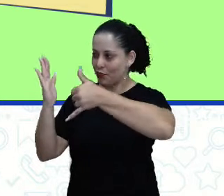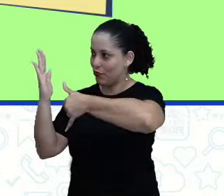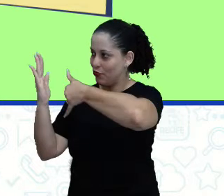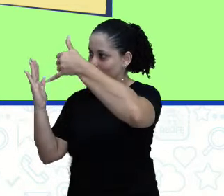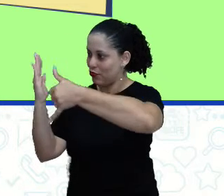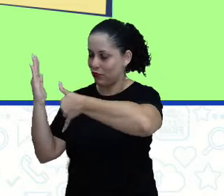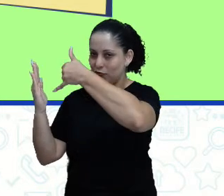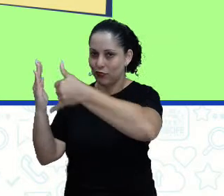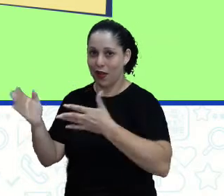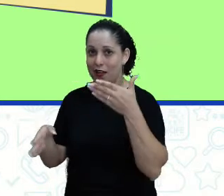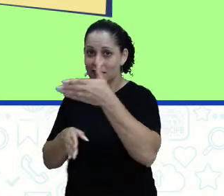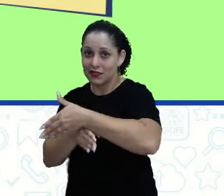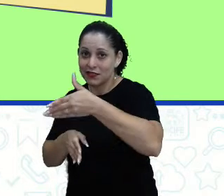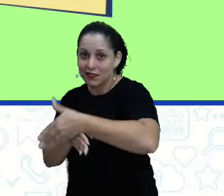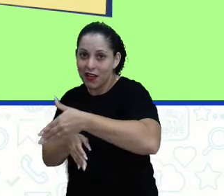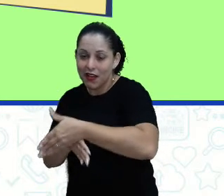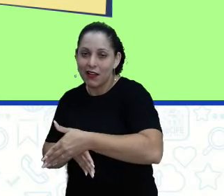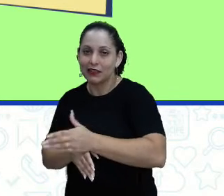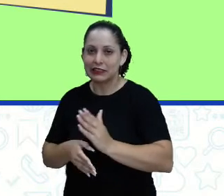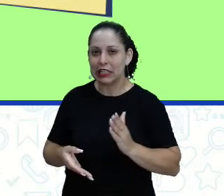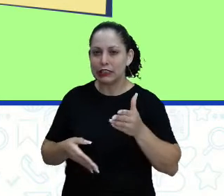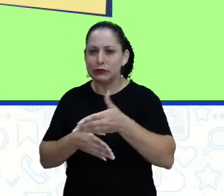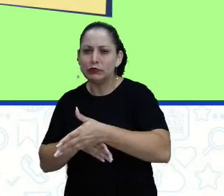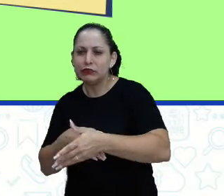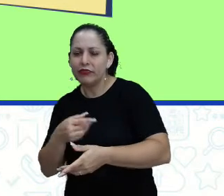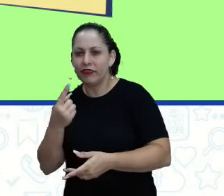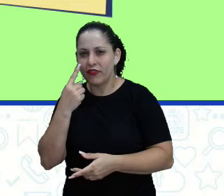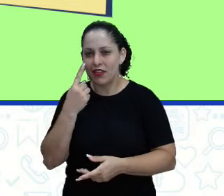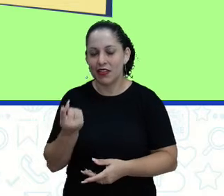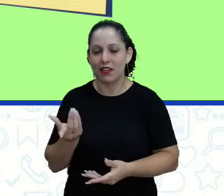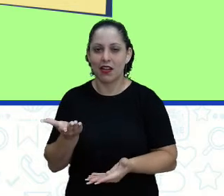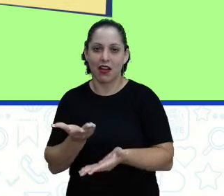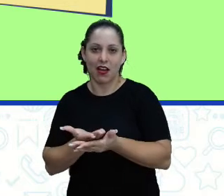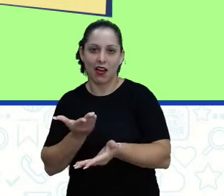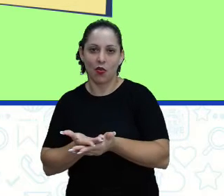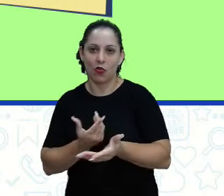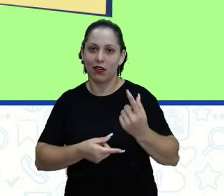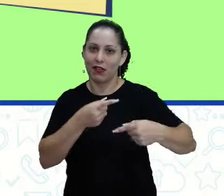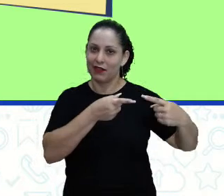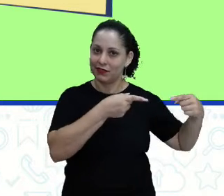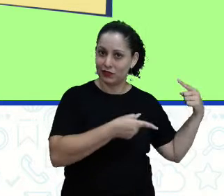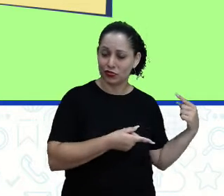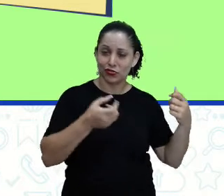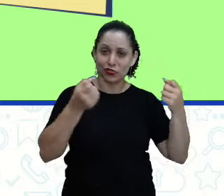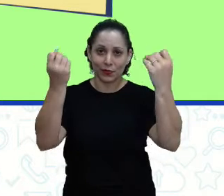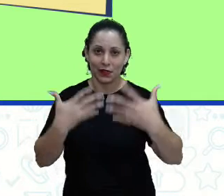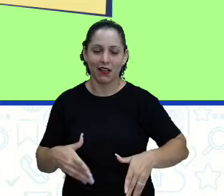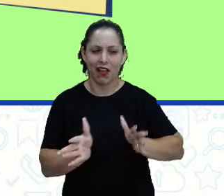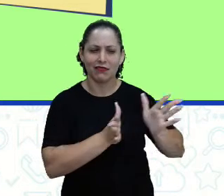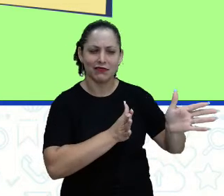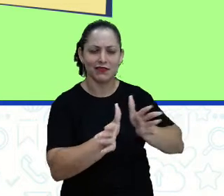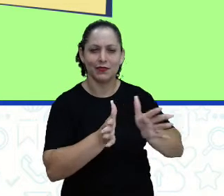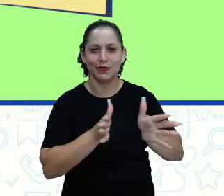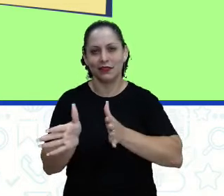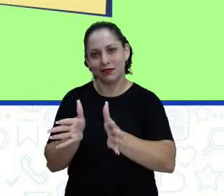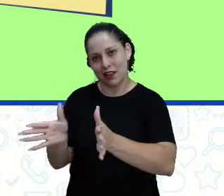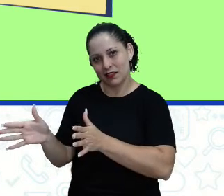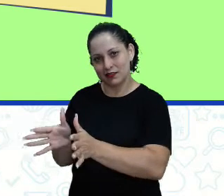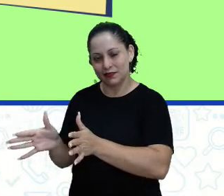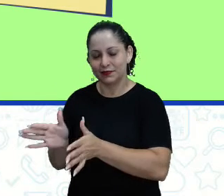acessar e ir direto para a aula entender um pouquinho sobre essa questão que a gente falou sobre a acessibilidade.